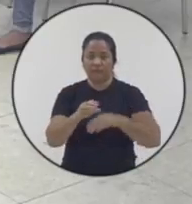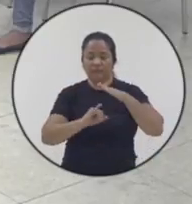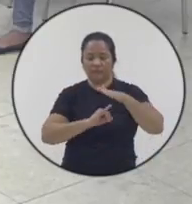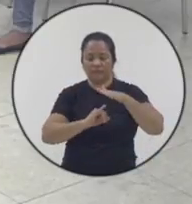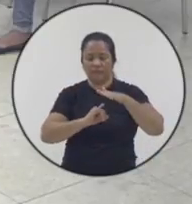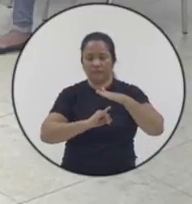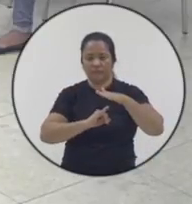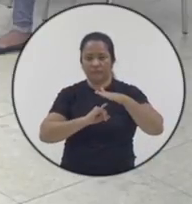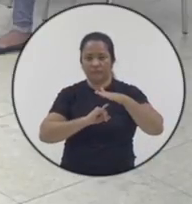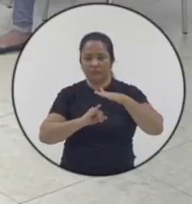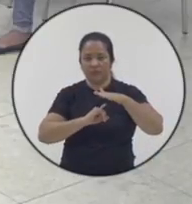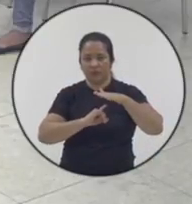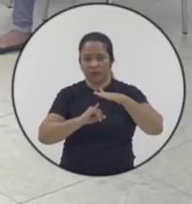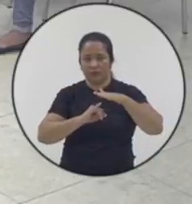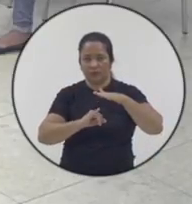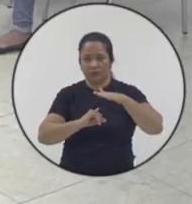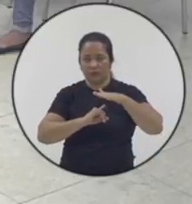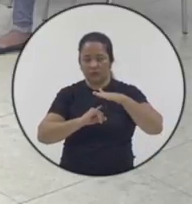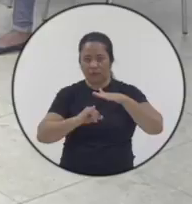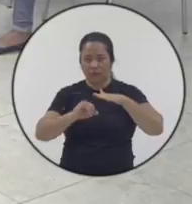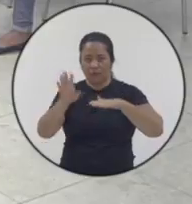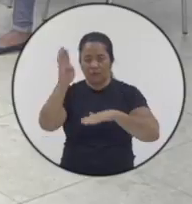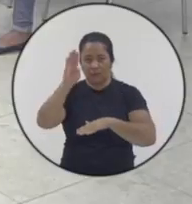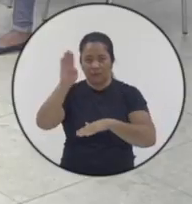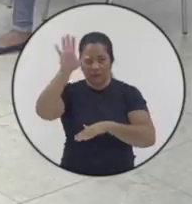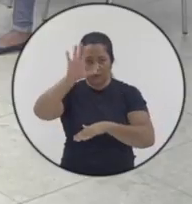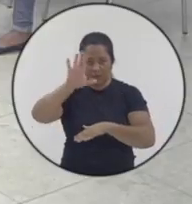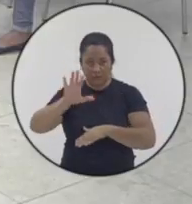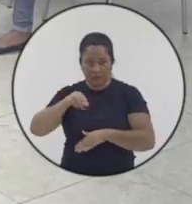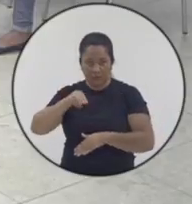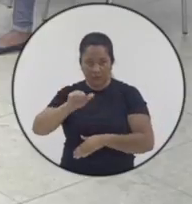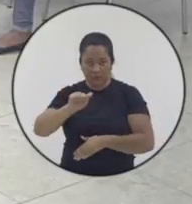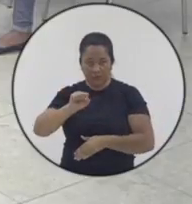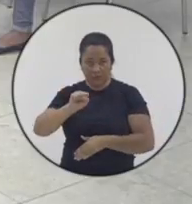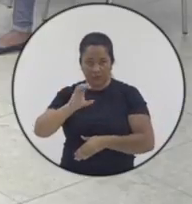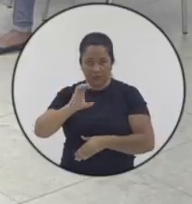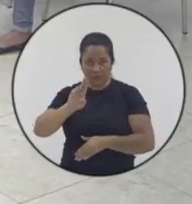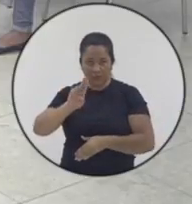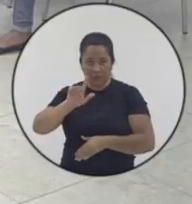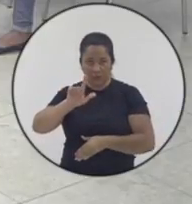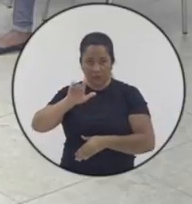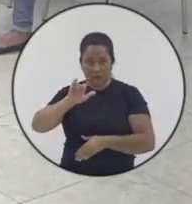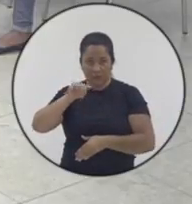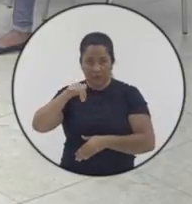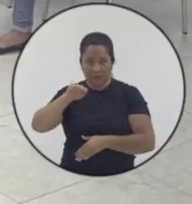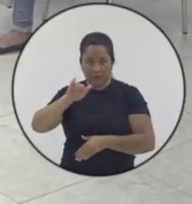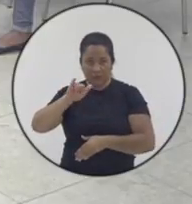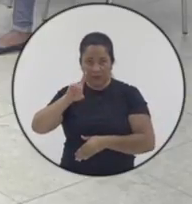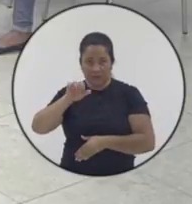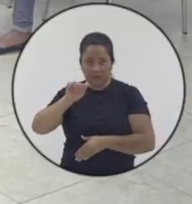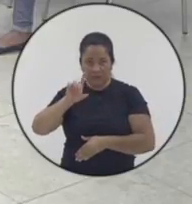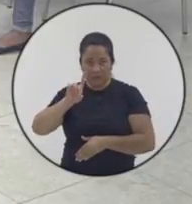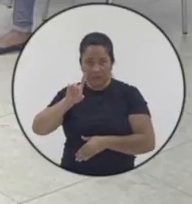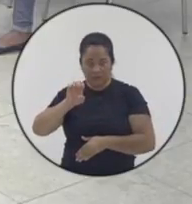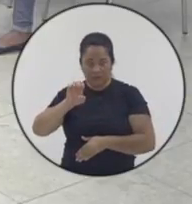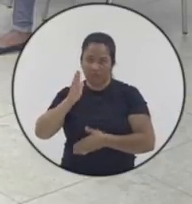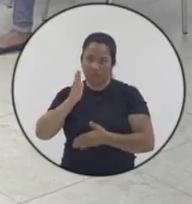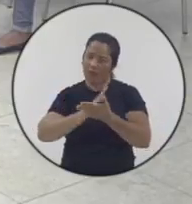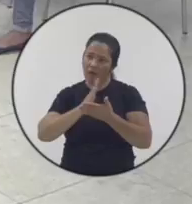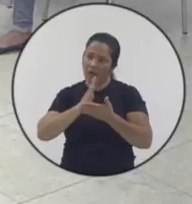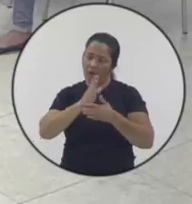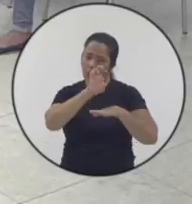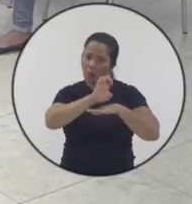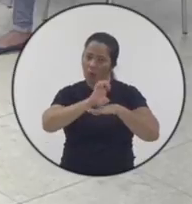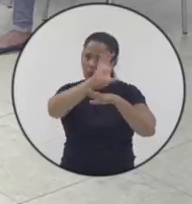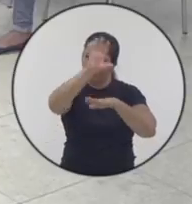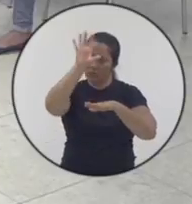O IBRATE é o Instituto Brasileiro de Transmasculinidades, ele tem um nacional também. alguns estados têm